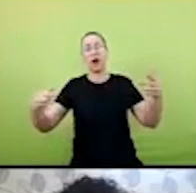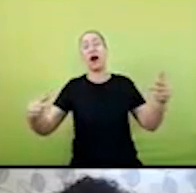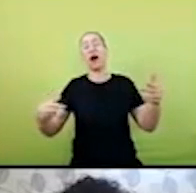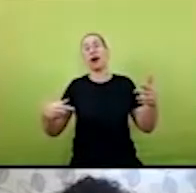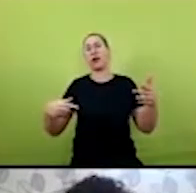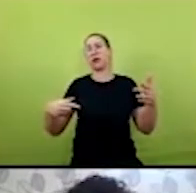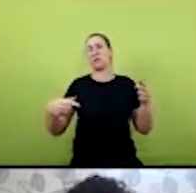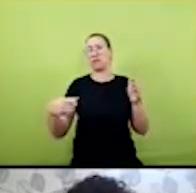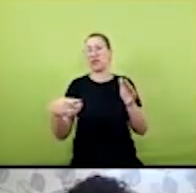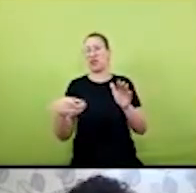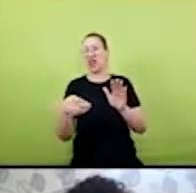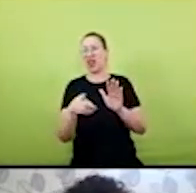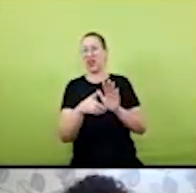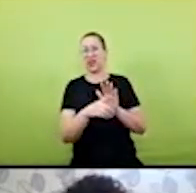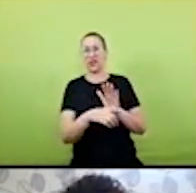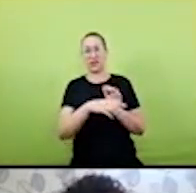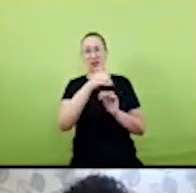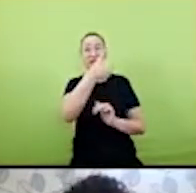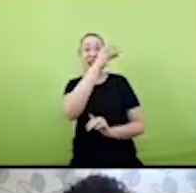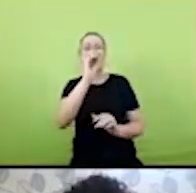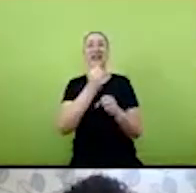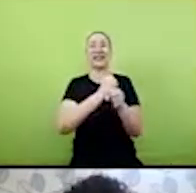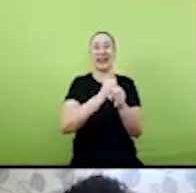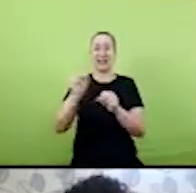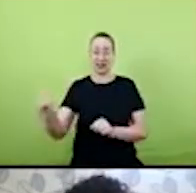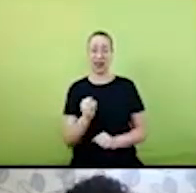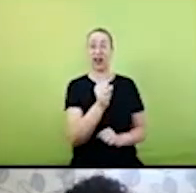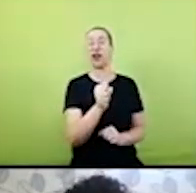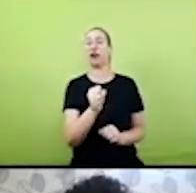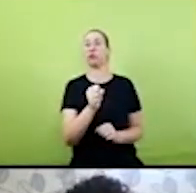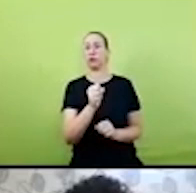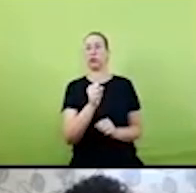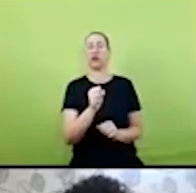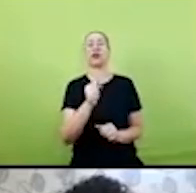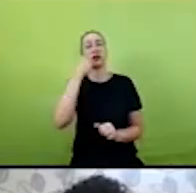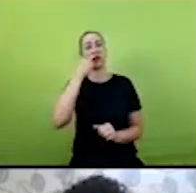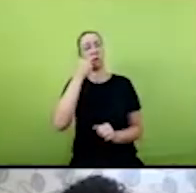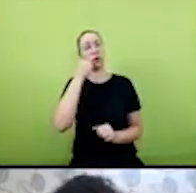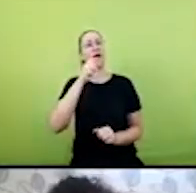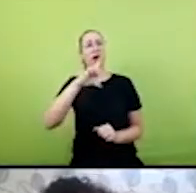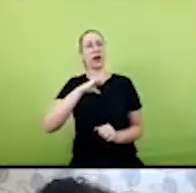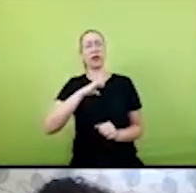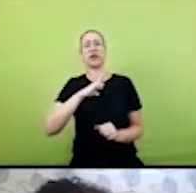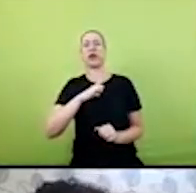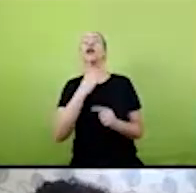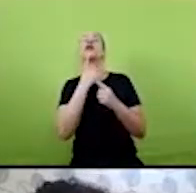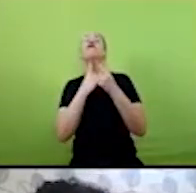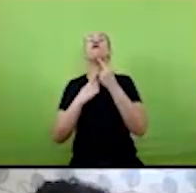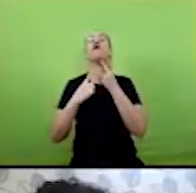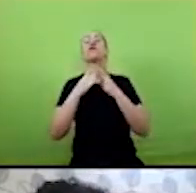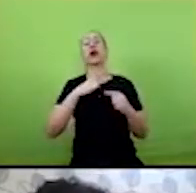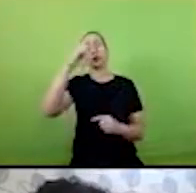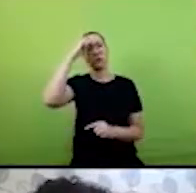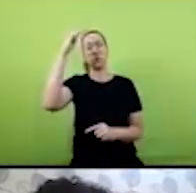as mulheres, né, empoderar as meninas, que é basicamente fazer com que a mulher tenha poder de decisão sobre as coisas que afetam a